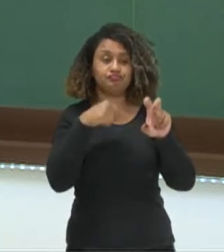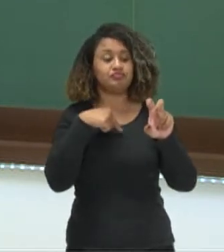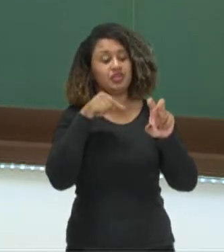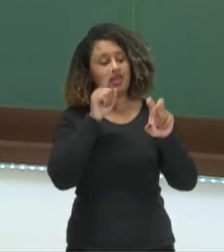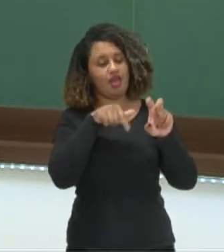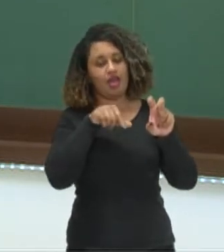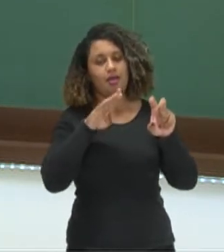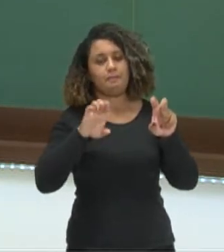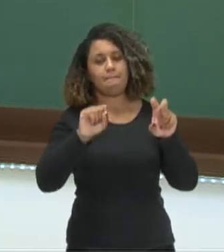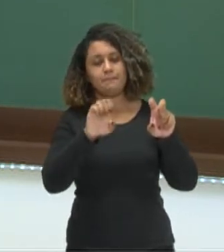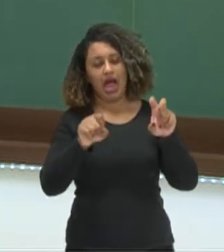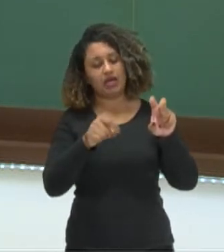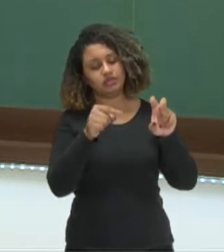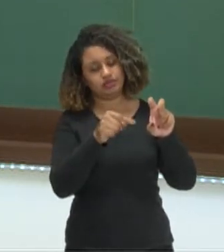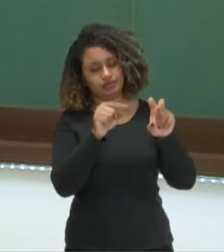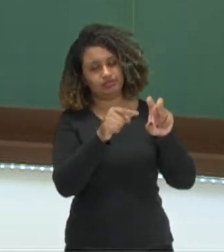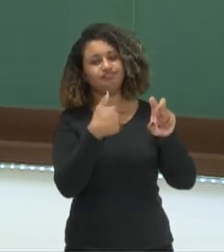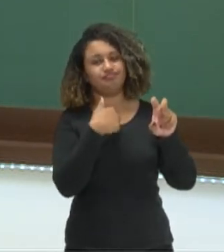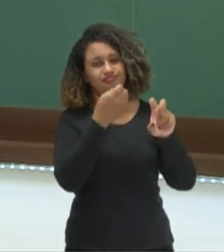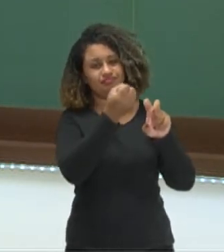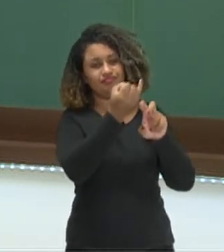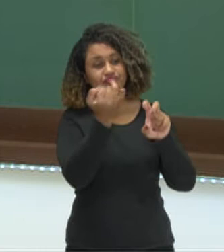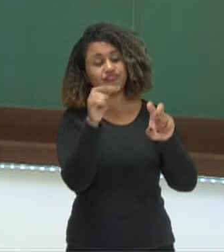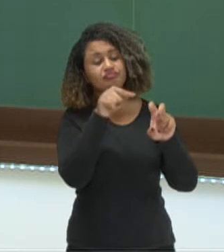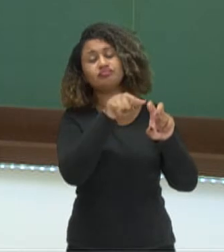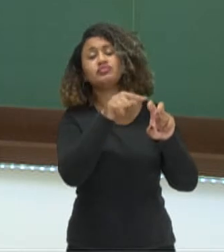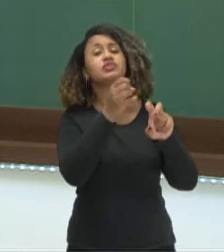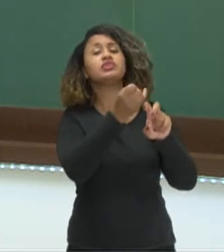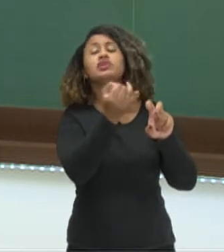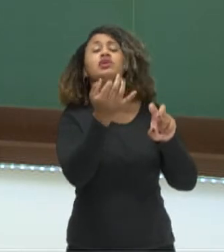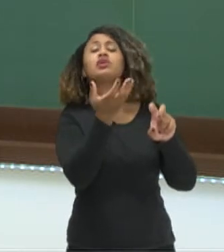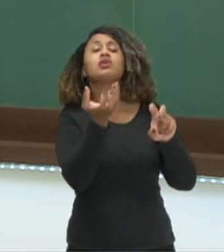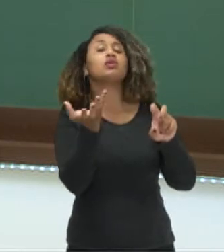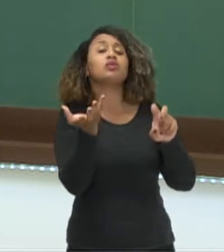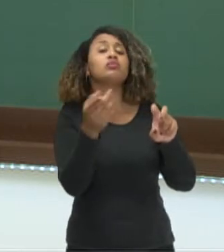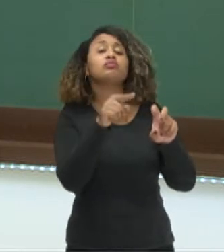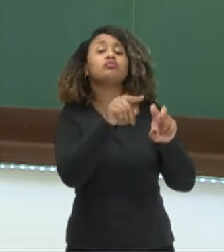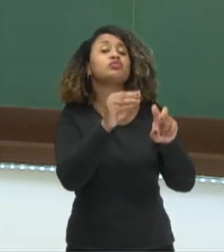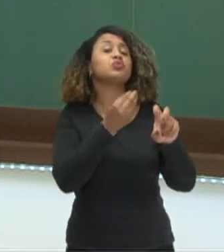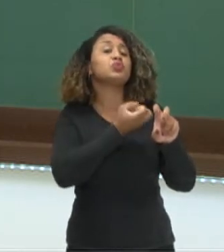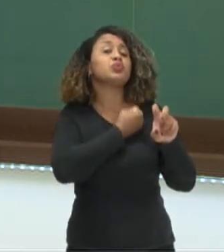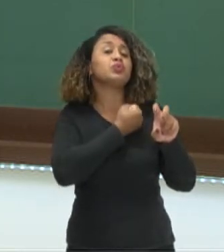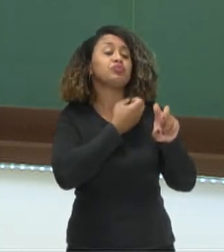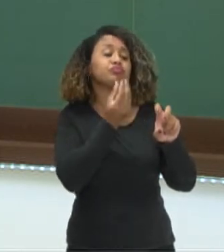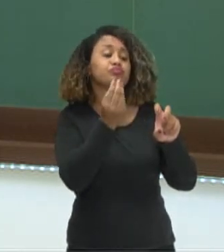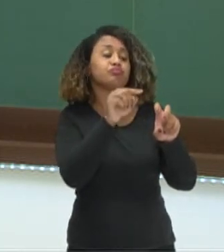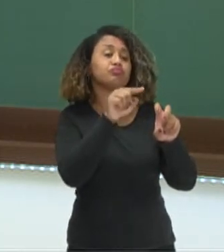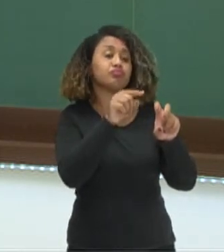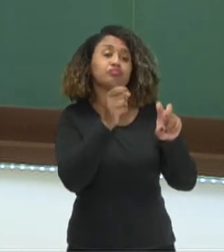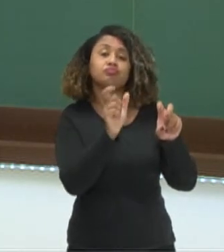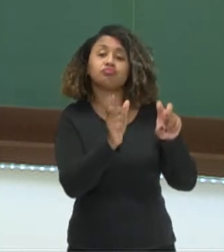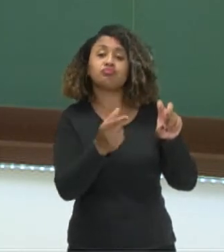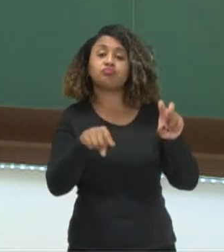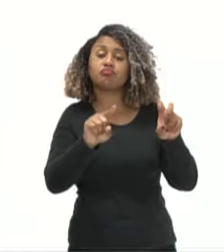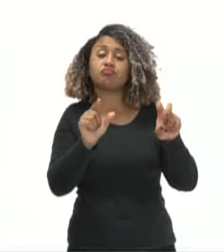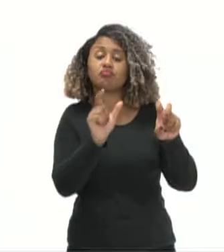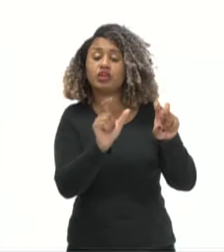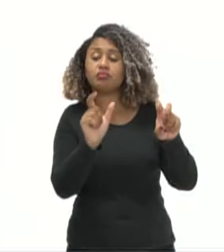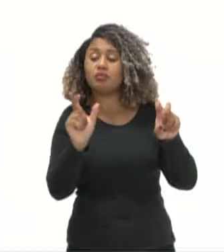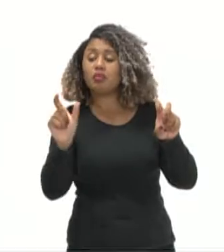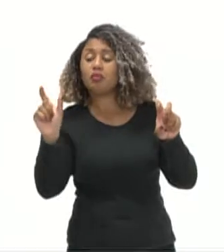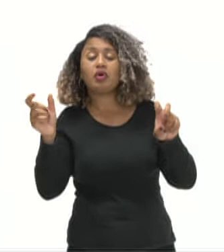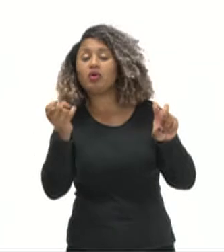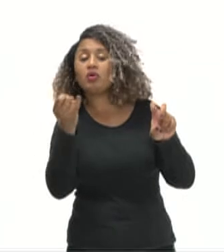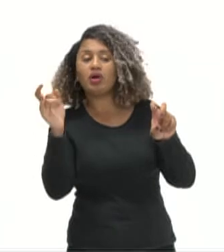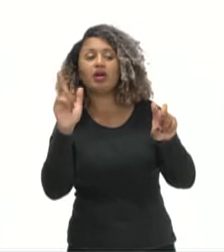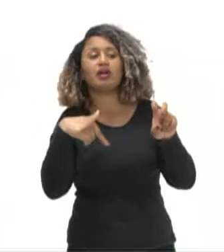número 5 ele é a base. E agora, o número de vezes que ele repete, ó, 1, 2, 3, 4,